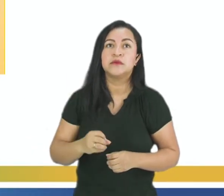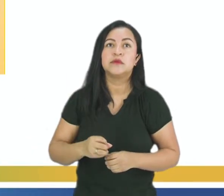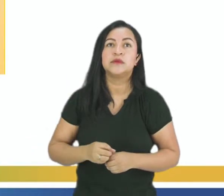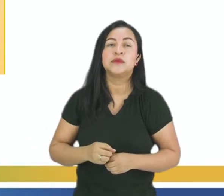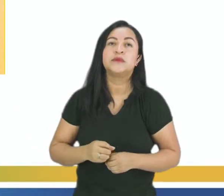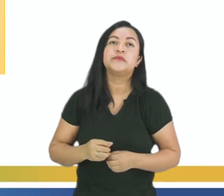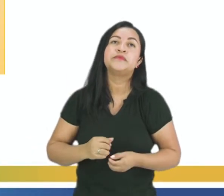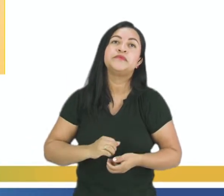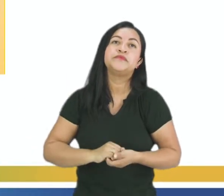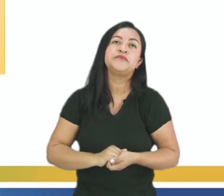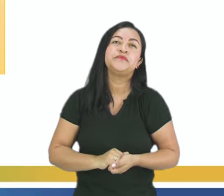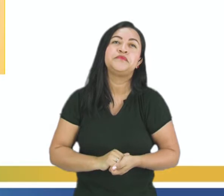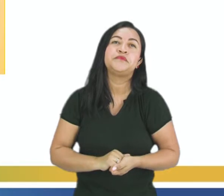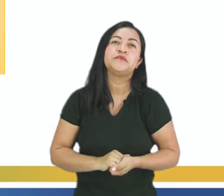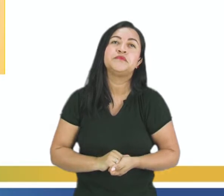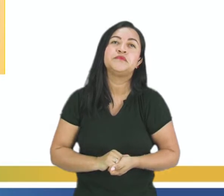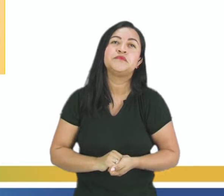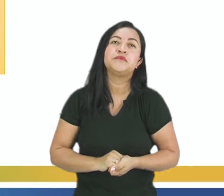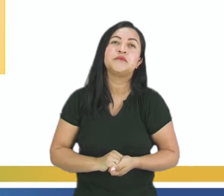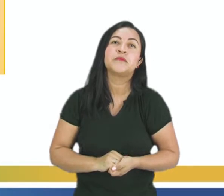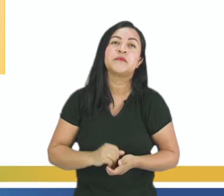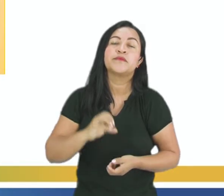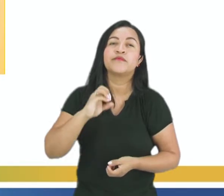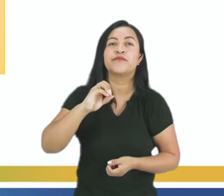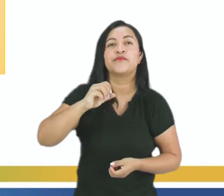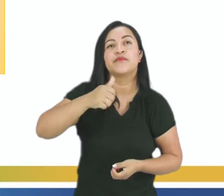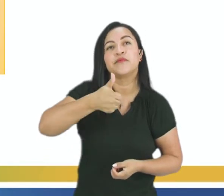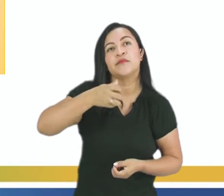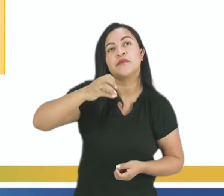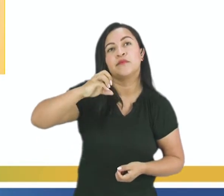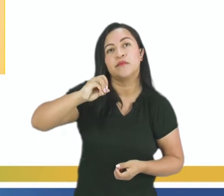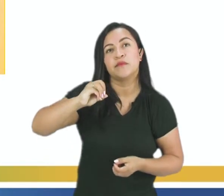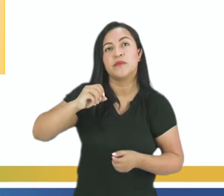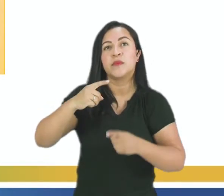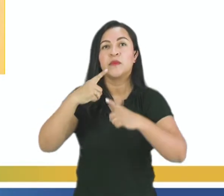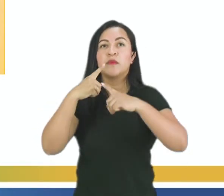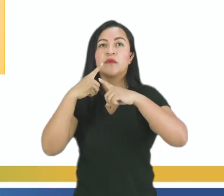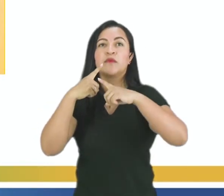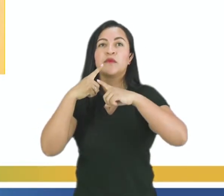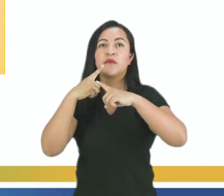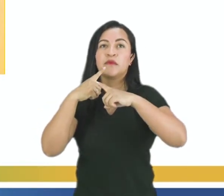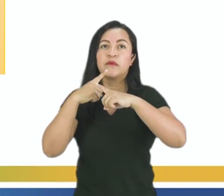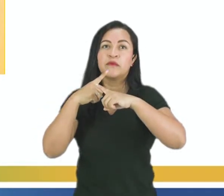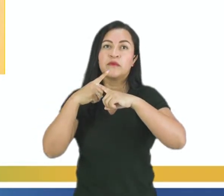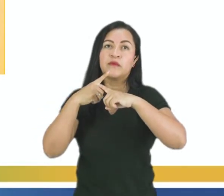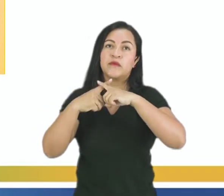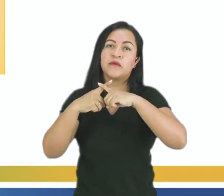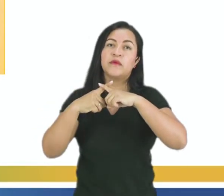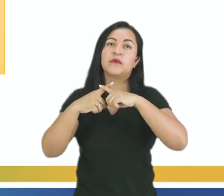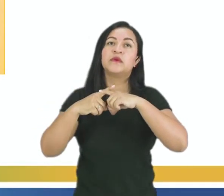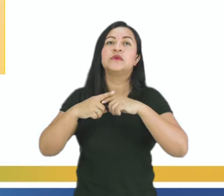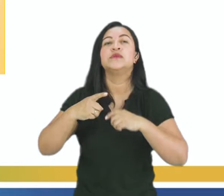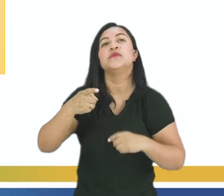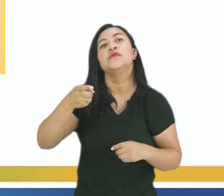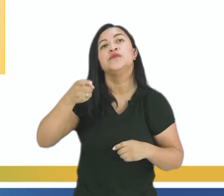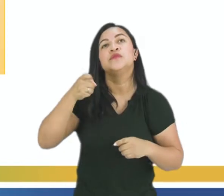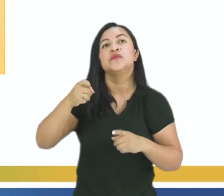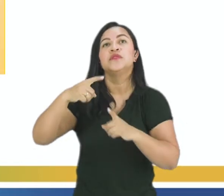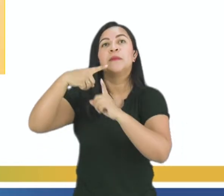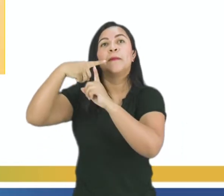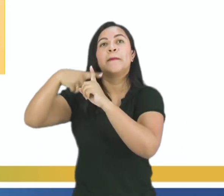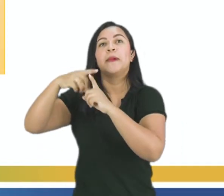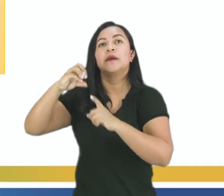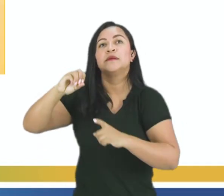aponta. Ou seja, 10 centavos vezes a quantidade de moedas aí de 10 centavos, mais